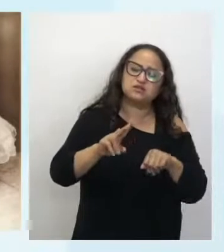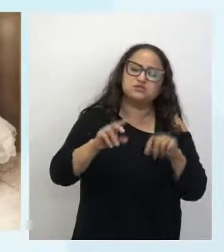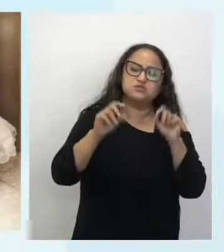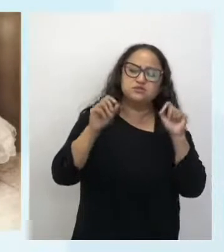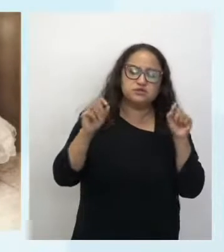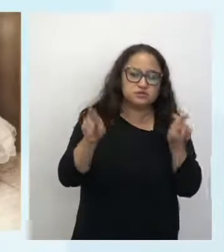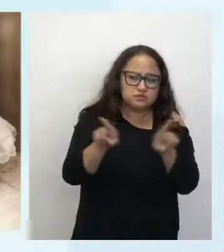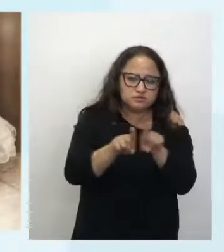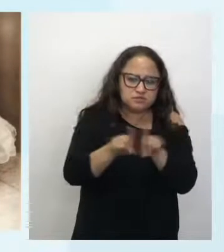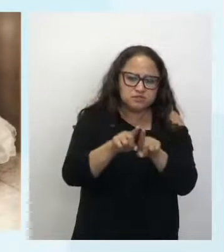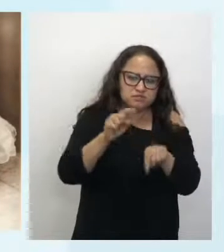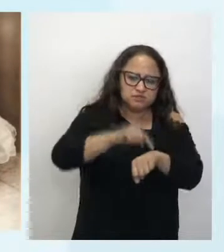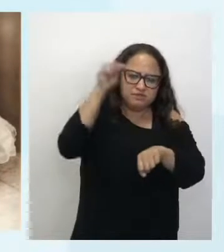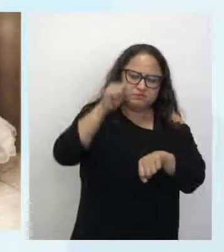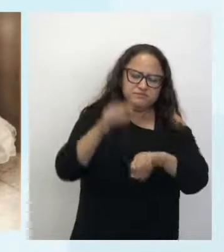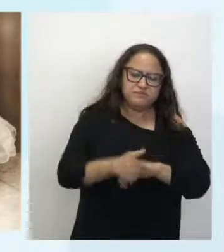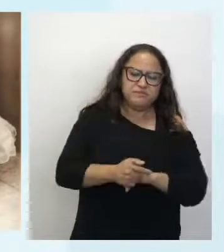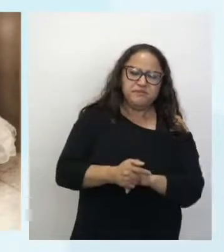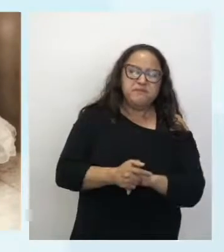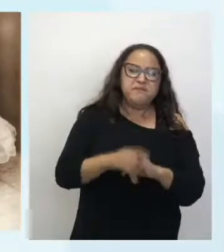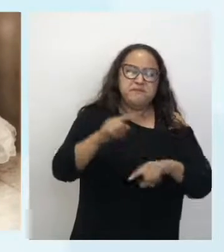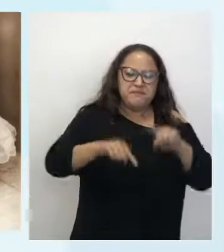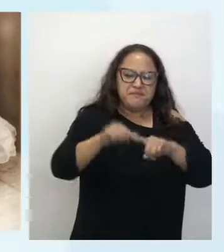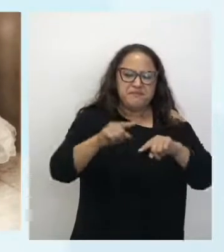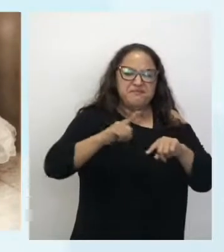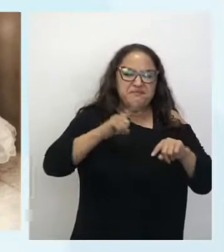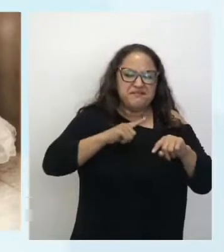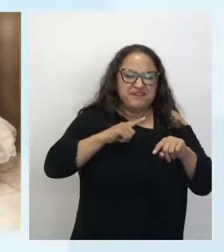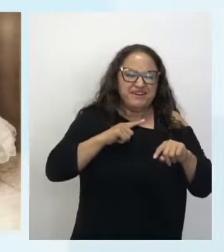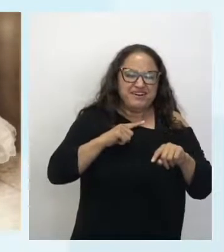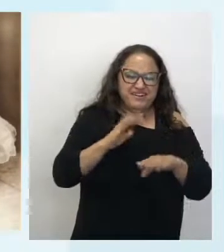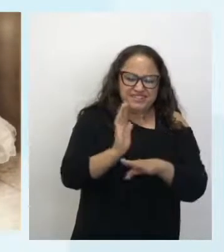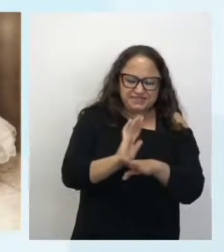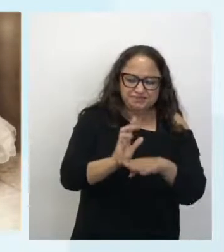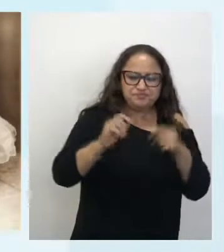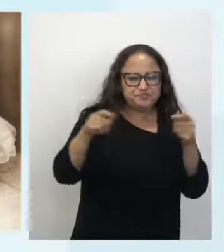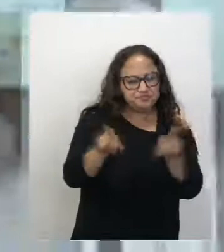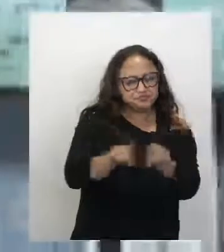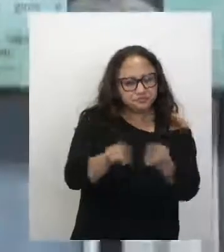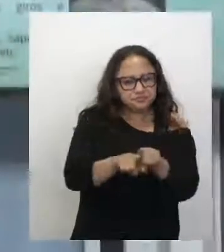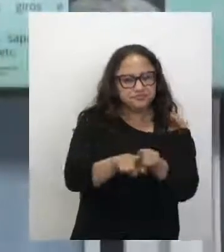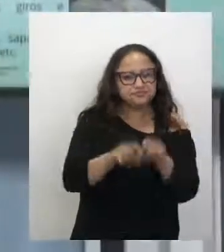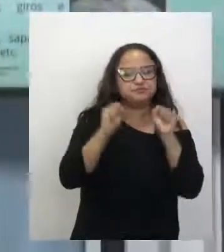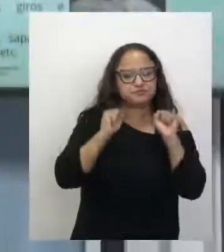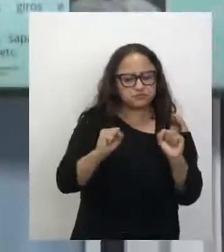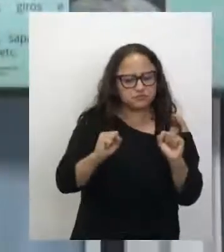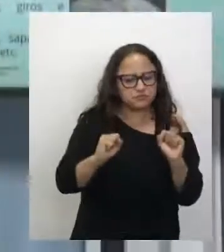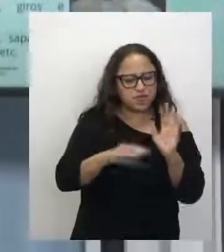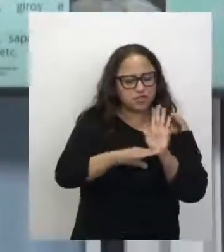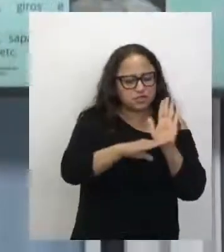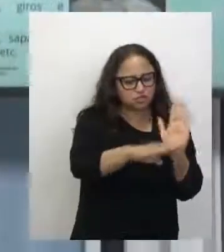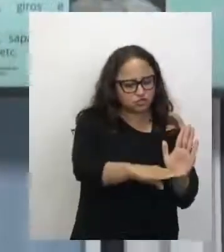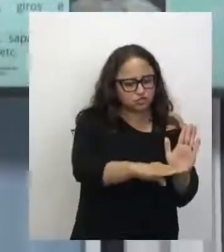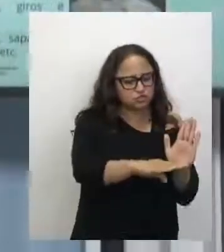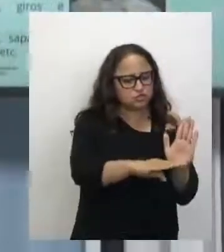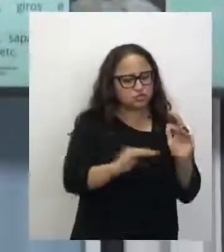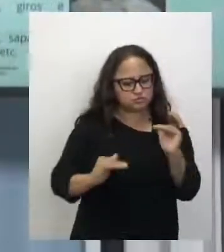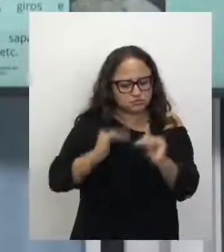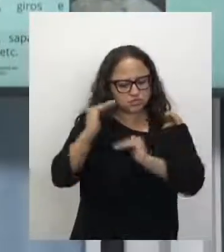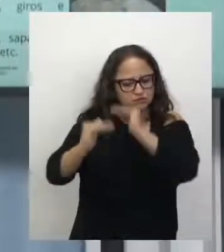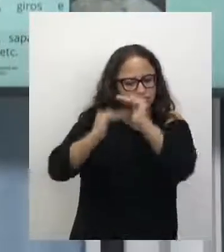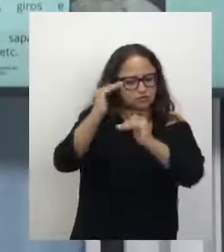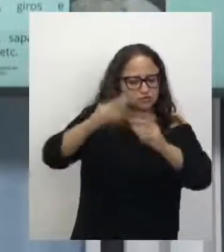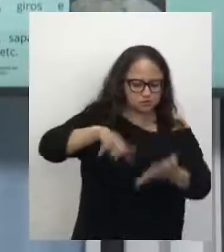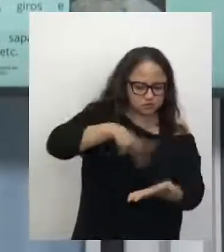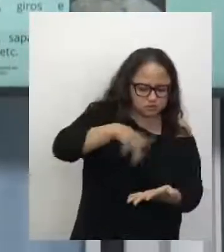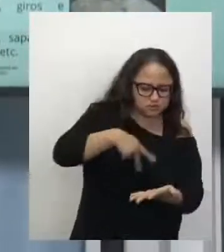mesmo tempo, tá? Que são materiais de cena, materiais de apoio, mas também podem ser suportes para algumas evoluções de dança minha,